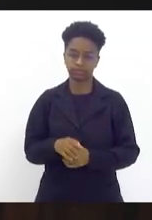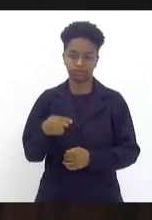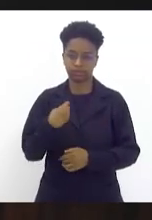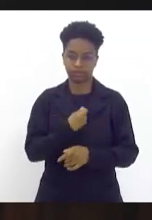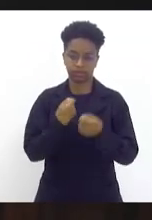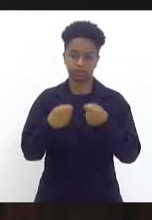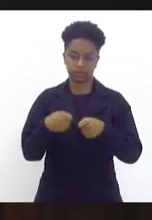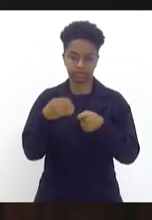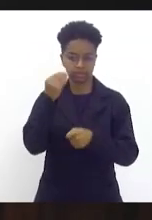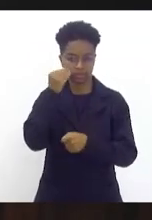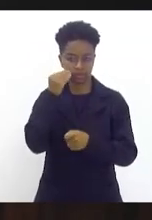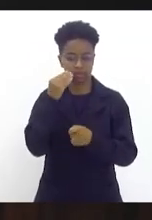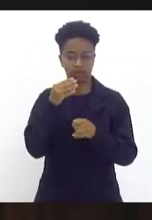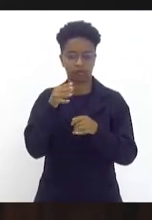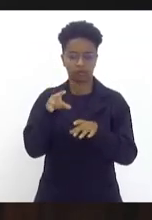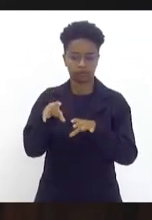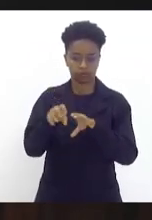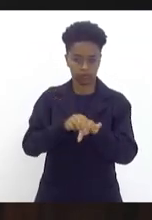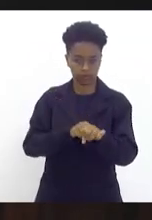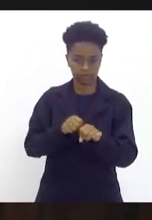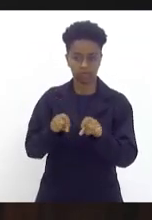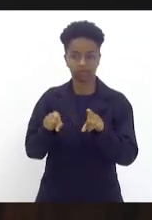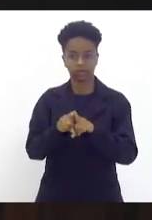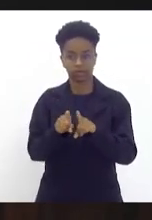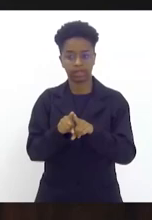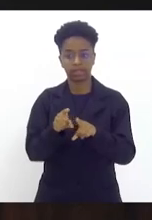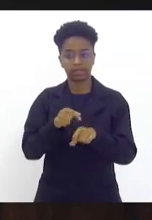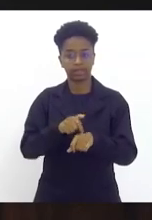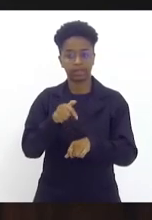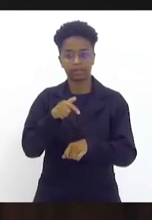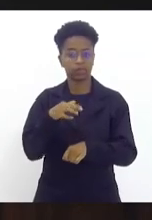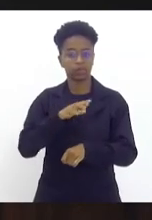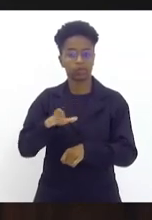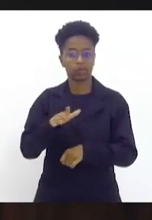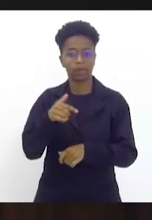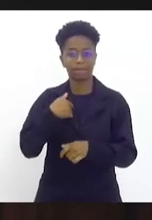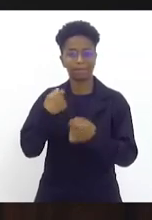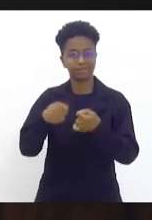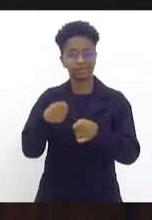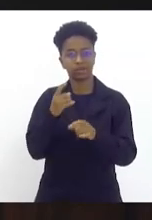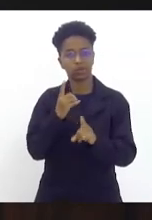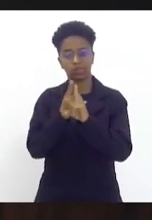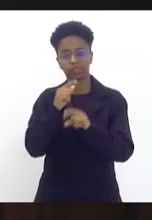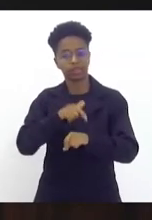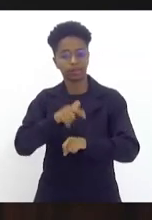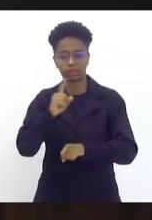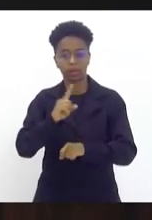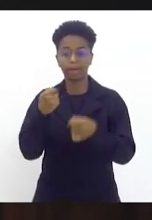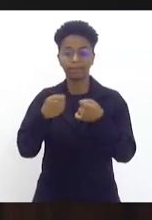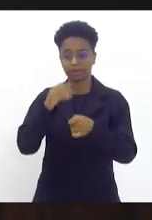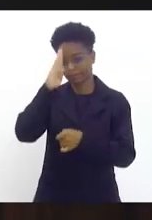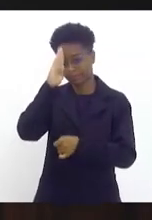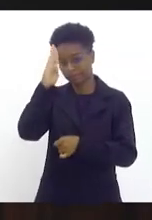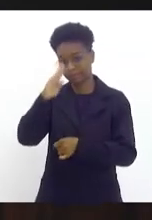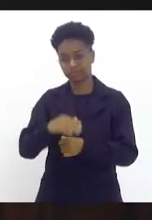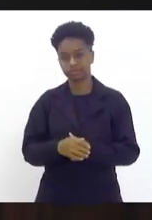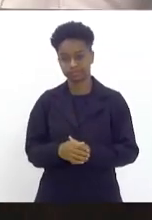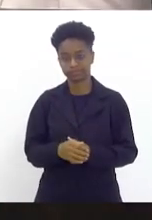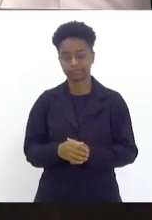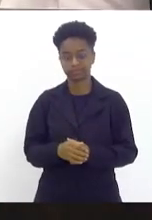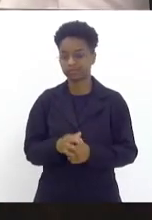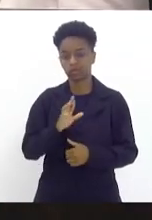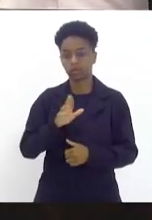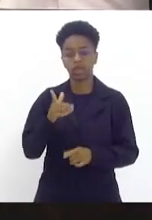essa formação. Esse tempo, não é que eu preciso encontrar esse tempo precisa ser prioritário. Sim. Né, não é